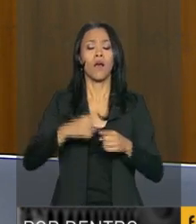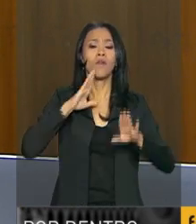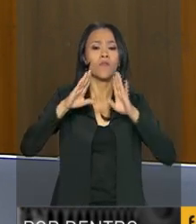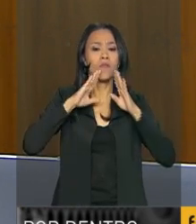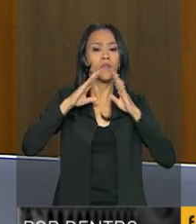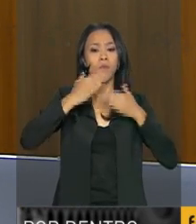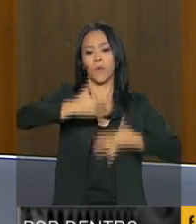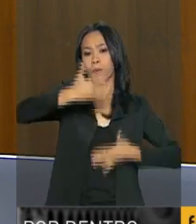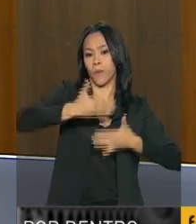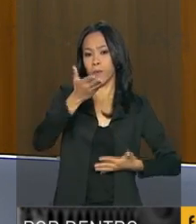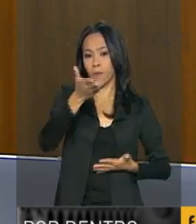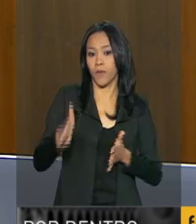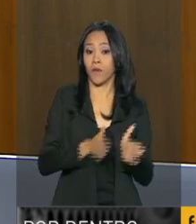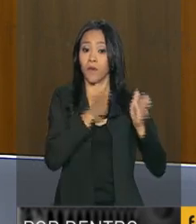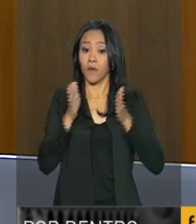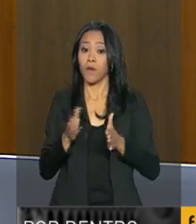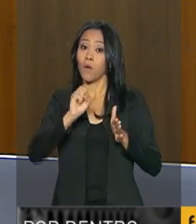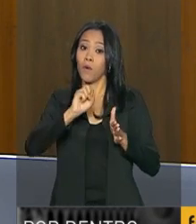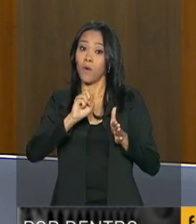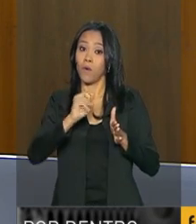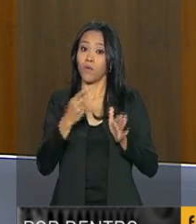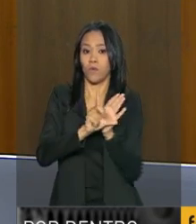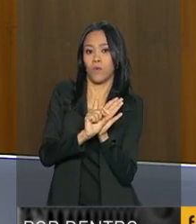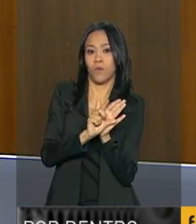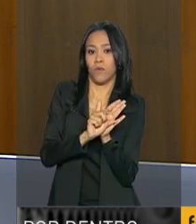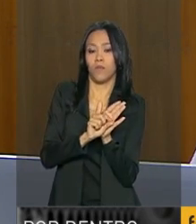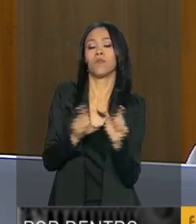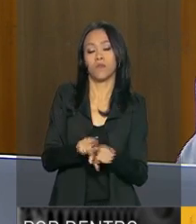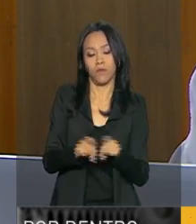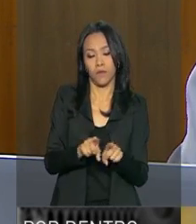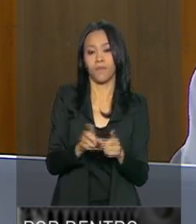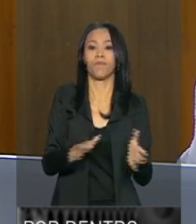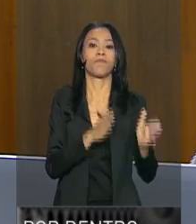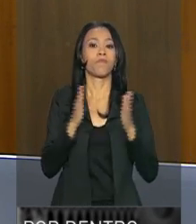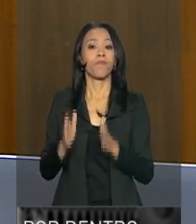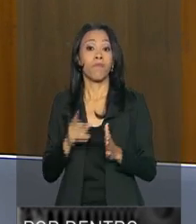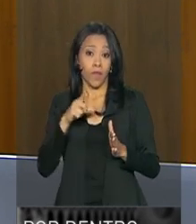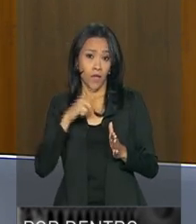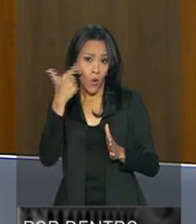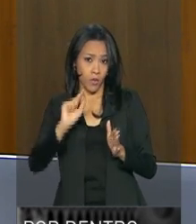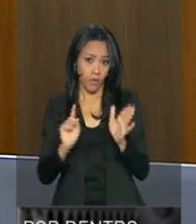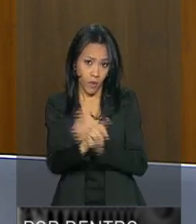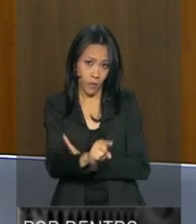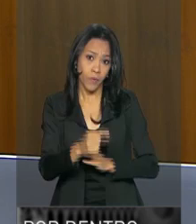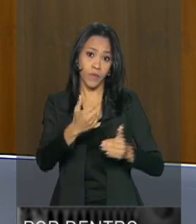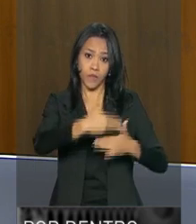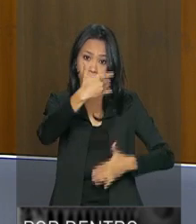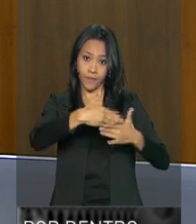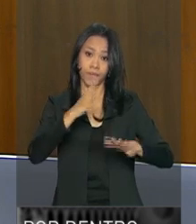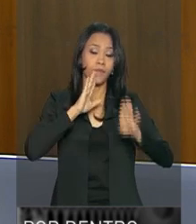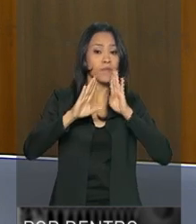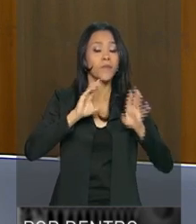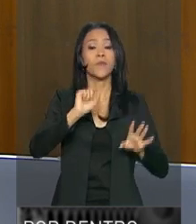barra palácio do planalto ou ainda pela pelo twitter na roupa planalto o ministro agora a gente tem uma pergunta das redes sociais da suellen